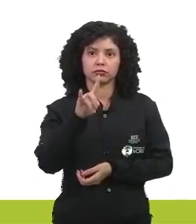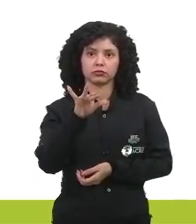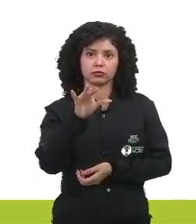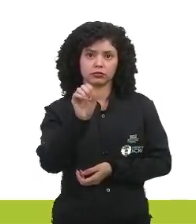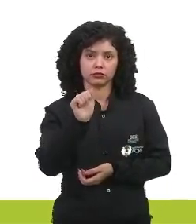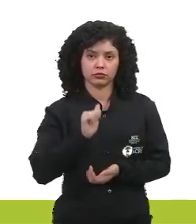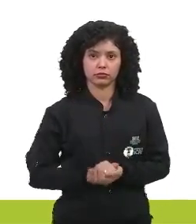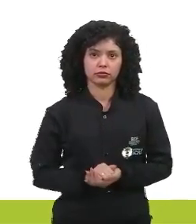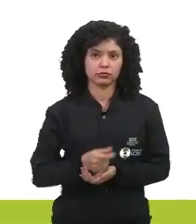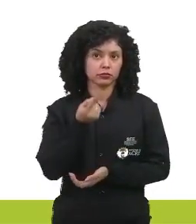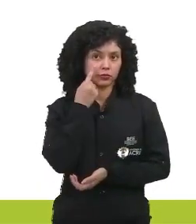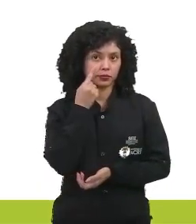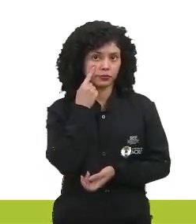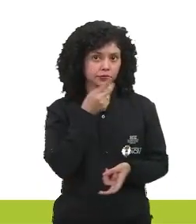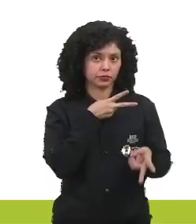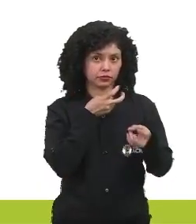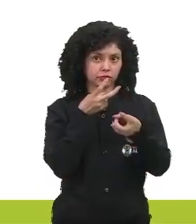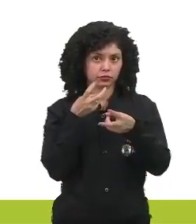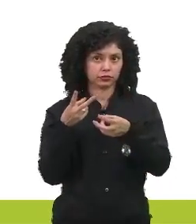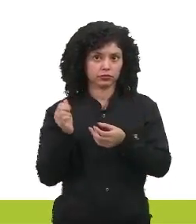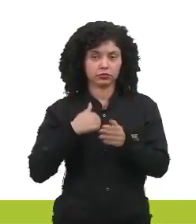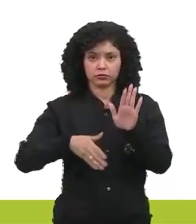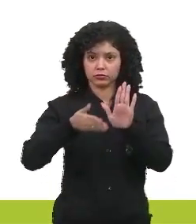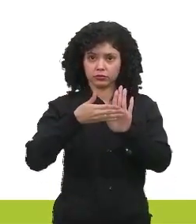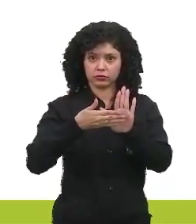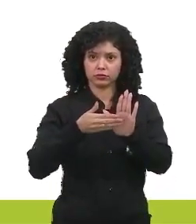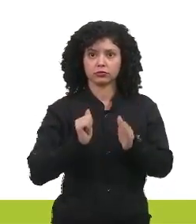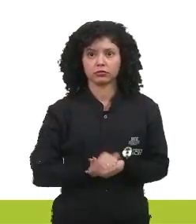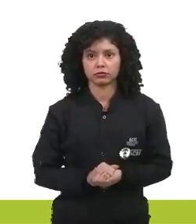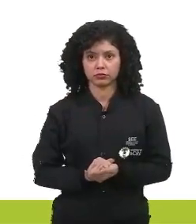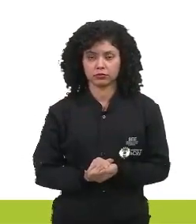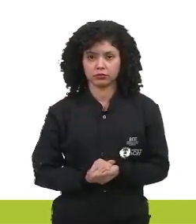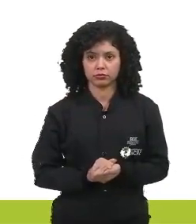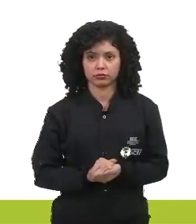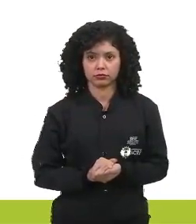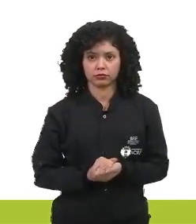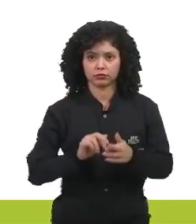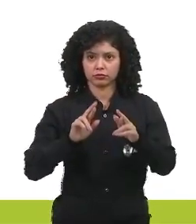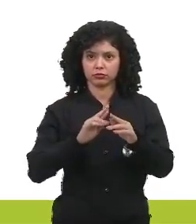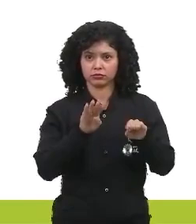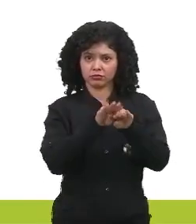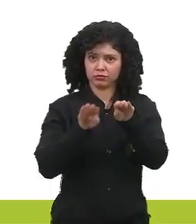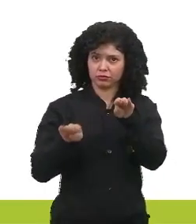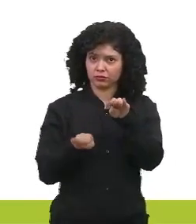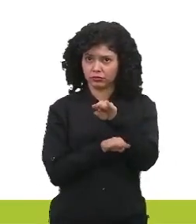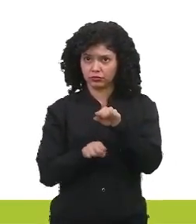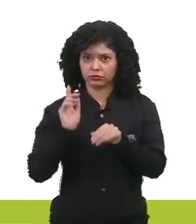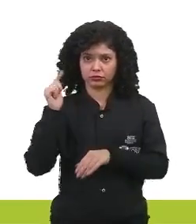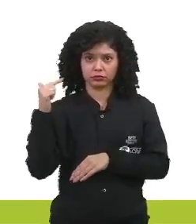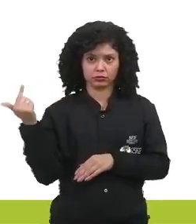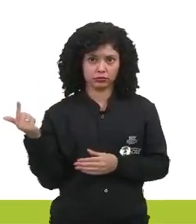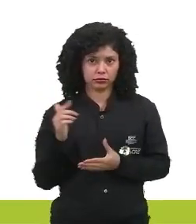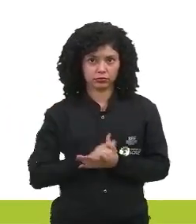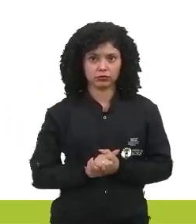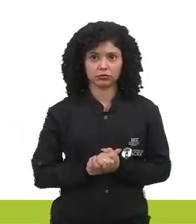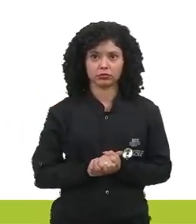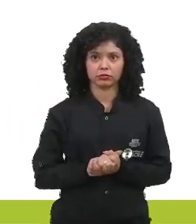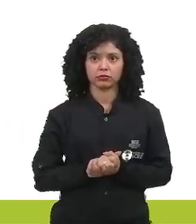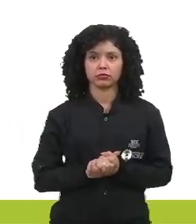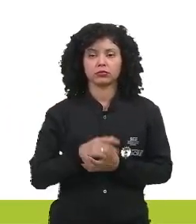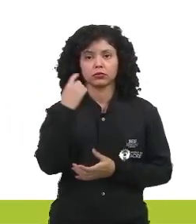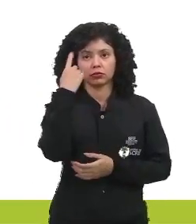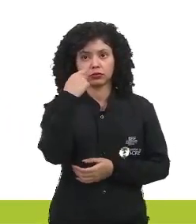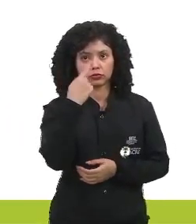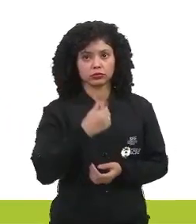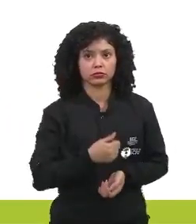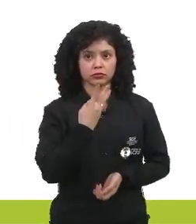que a proporção é totalmente desigual em relação aos demais, né? Porque o espanhol